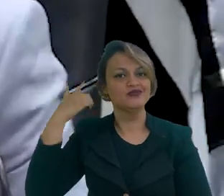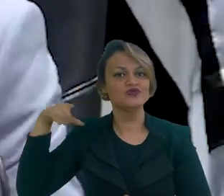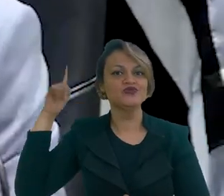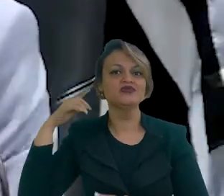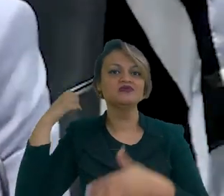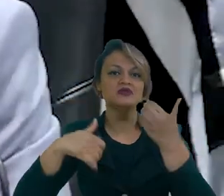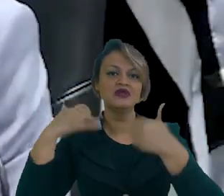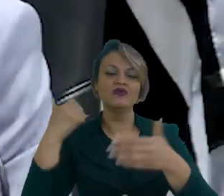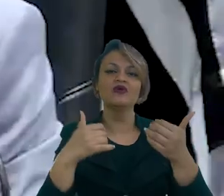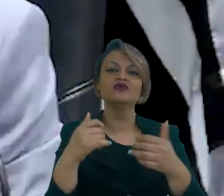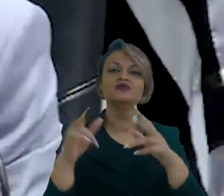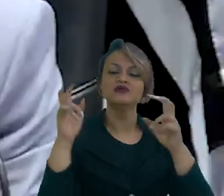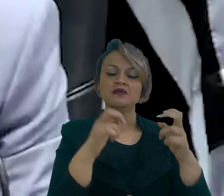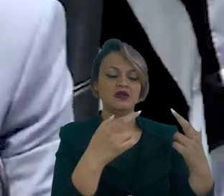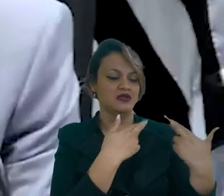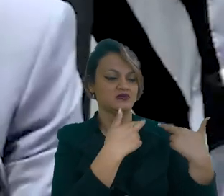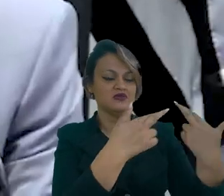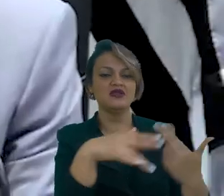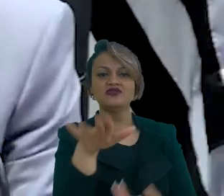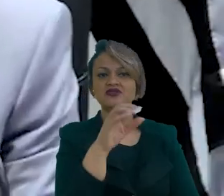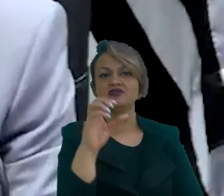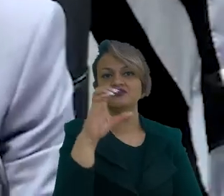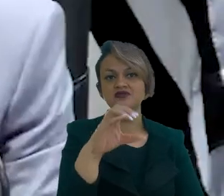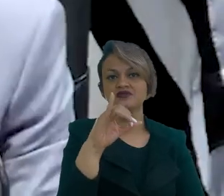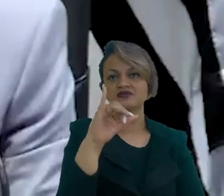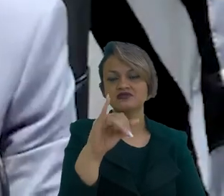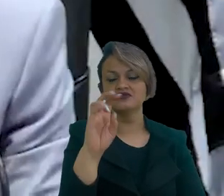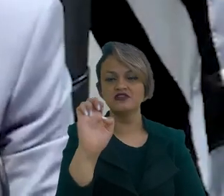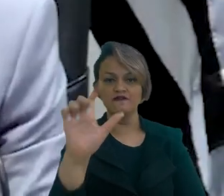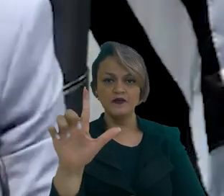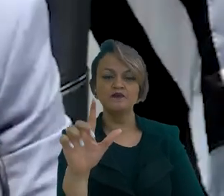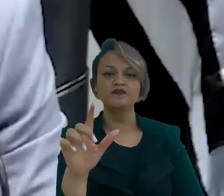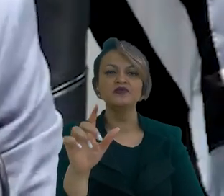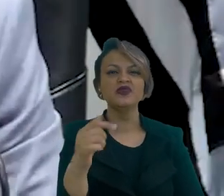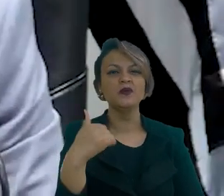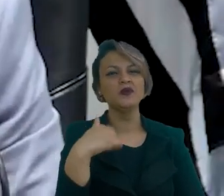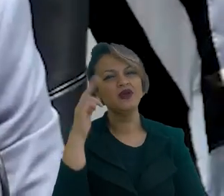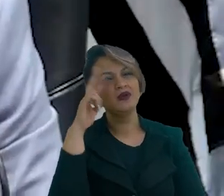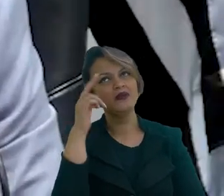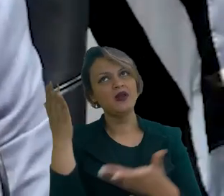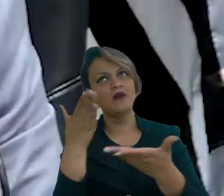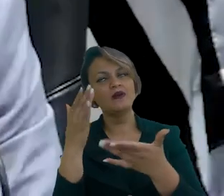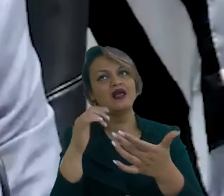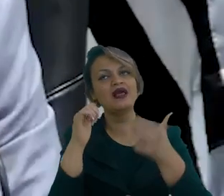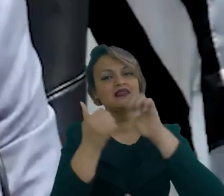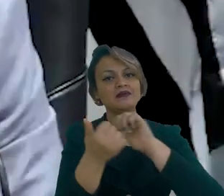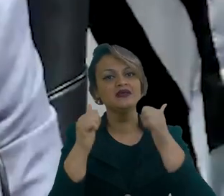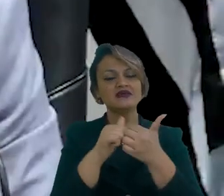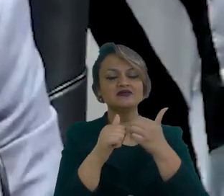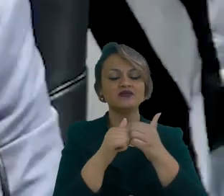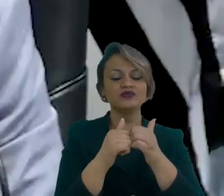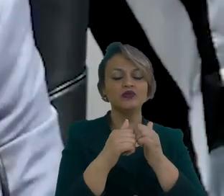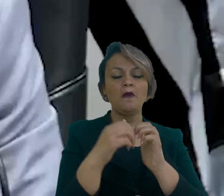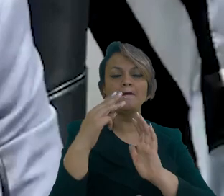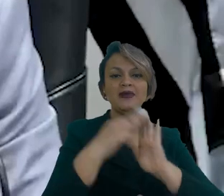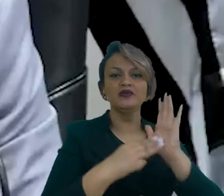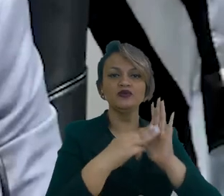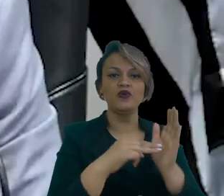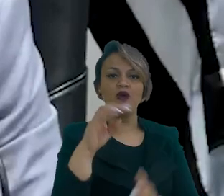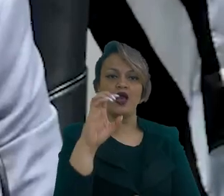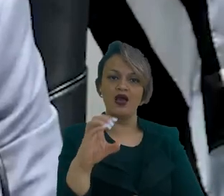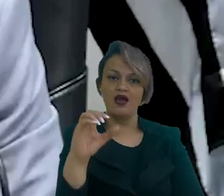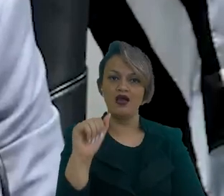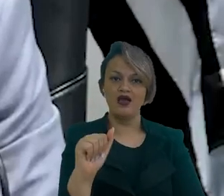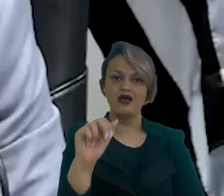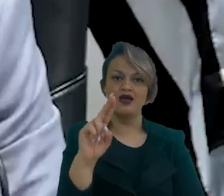mencionou alguns que Acontece na própria responsabilidade civil um deles que me vem a mente de mediato é a flexibilização do nexo